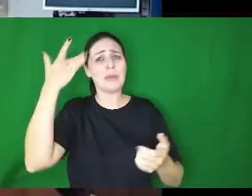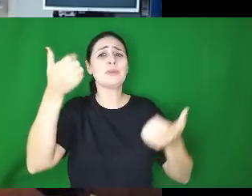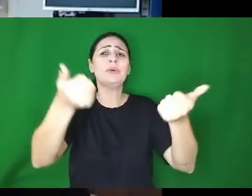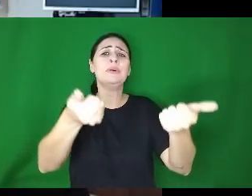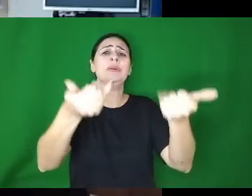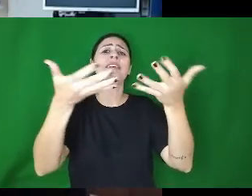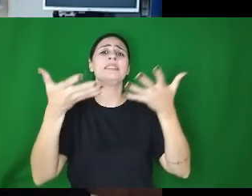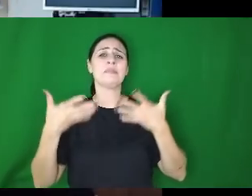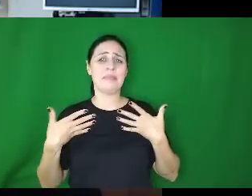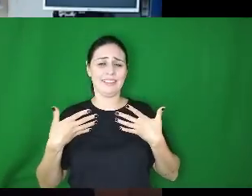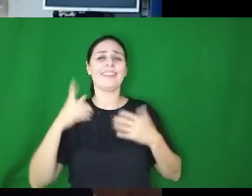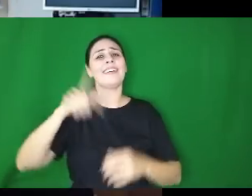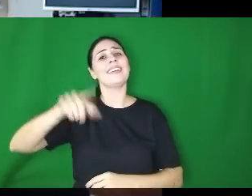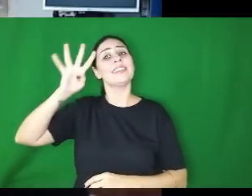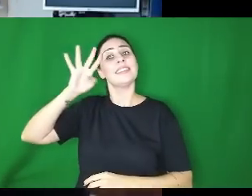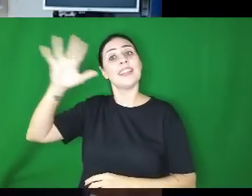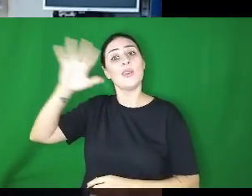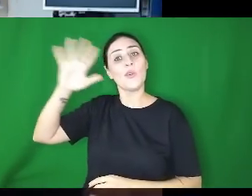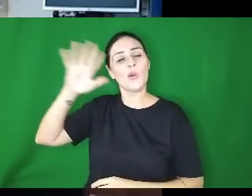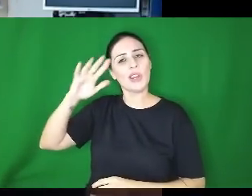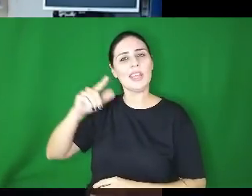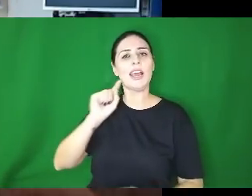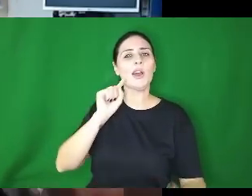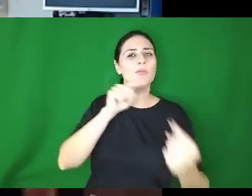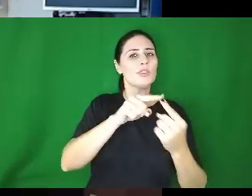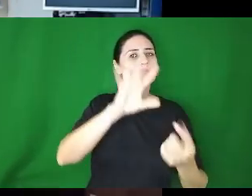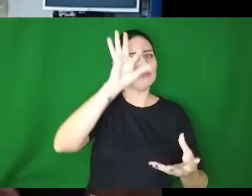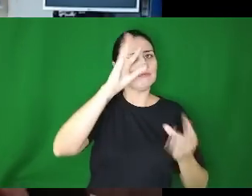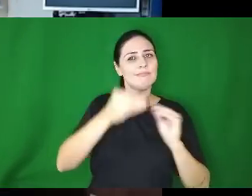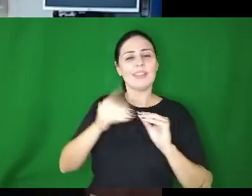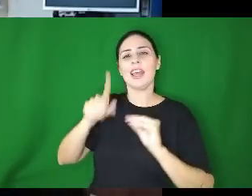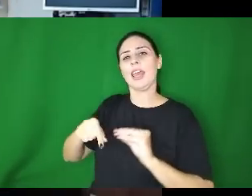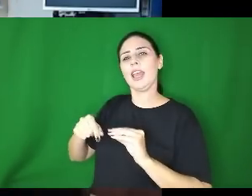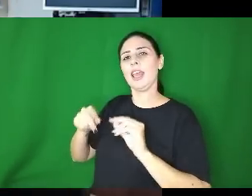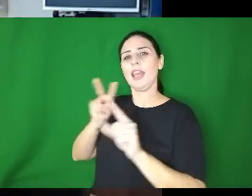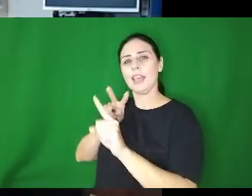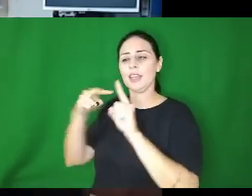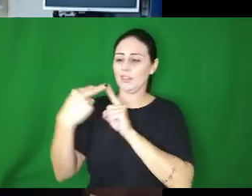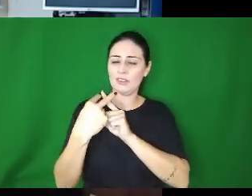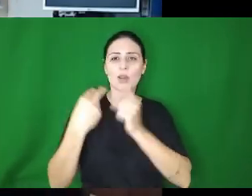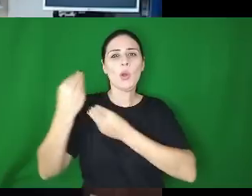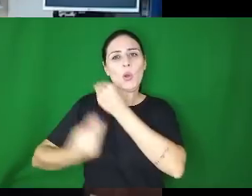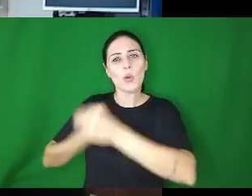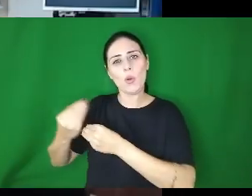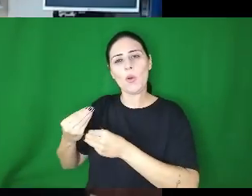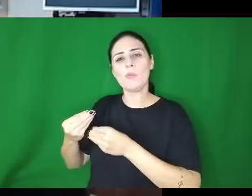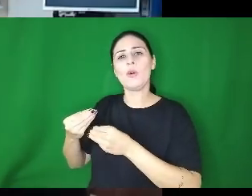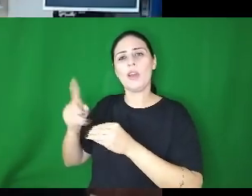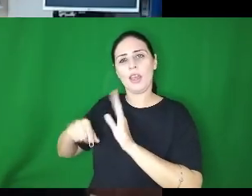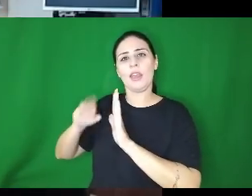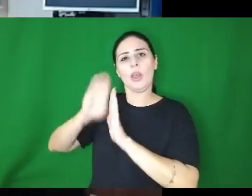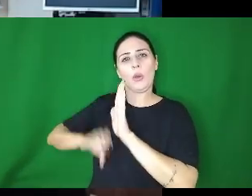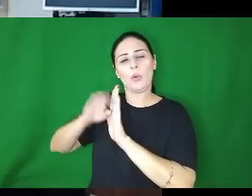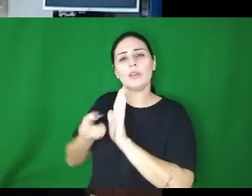caiu como uma luva, né, eu estava comentando enquanto a professora falava, né, eu ia conversando no chat com a Adriana, que nós fizemos